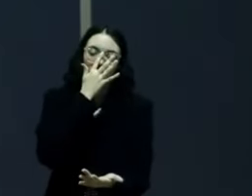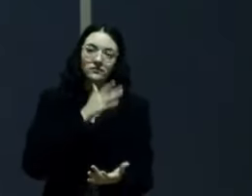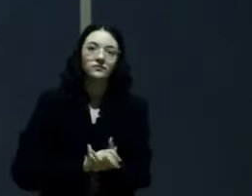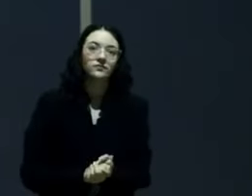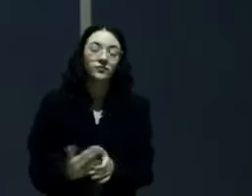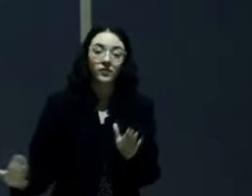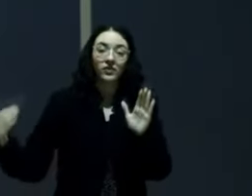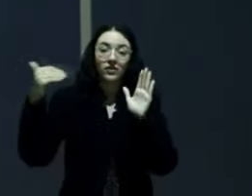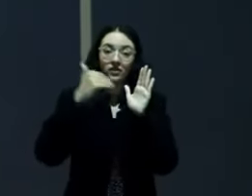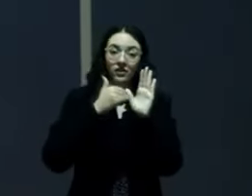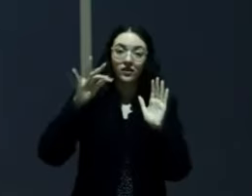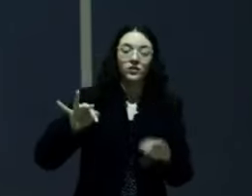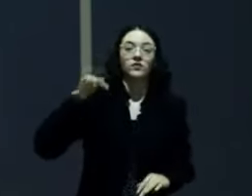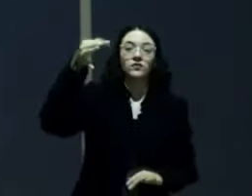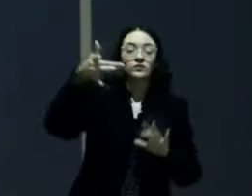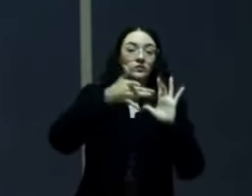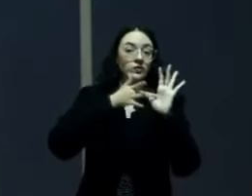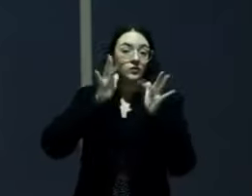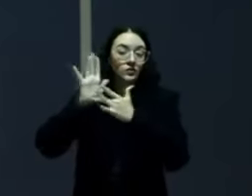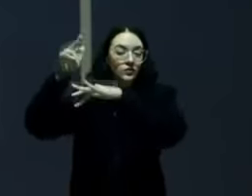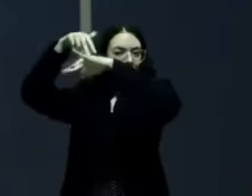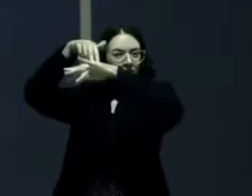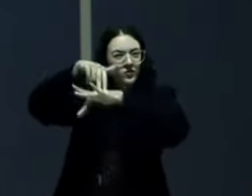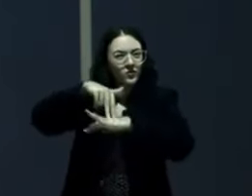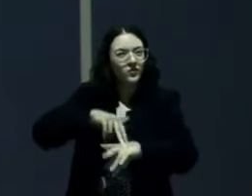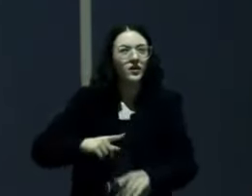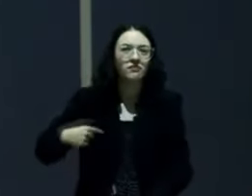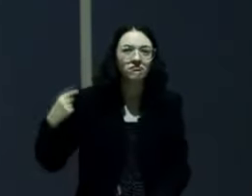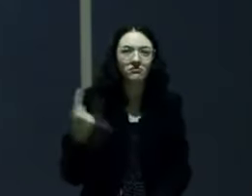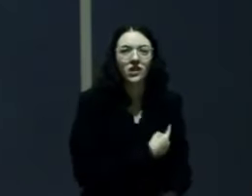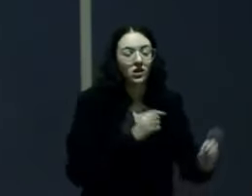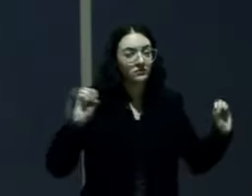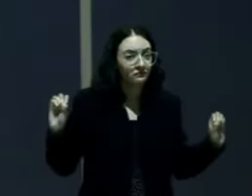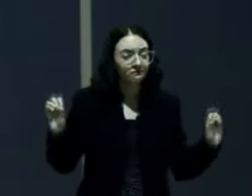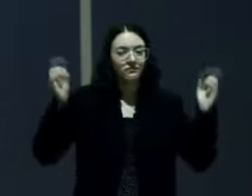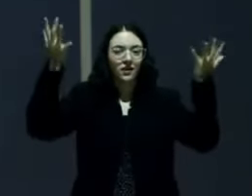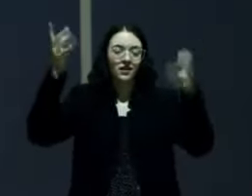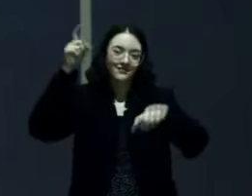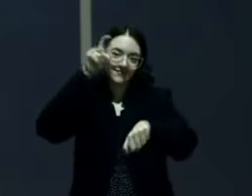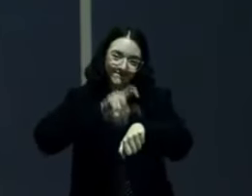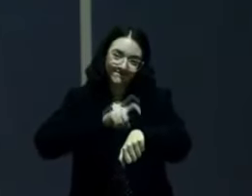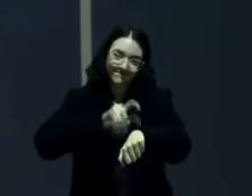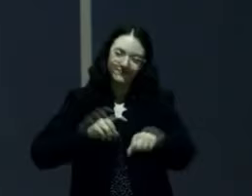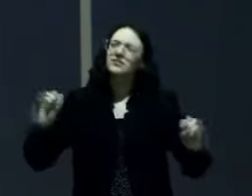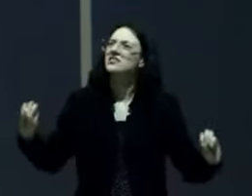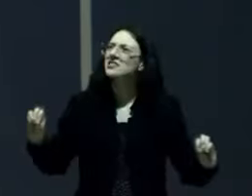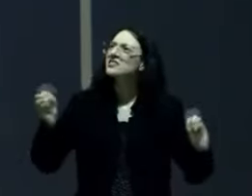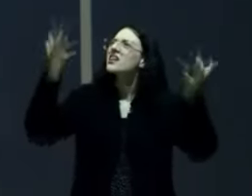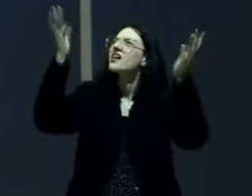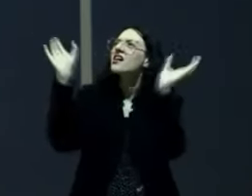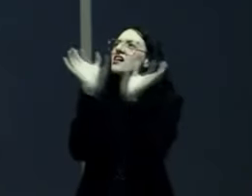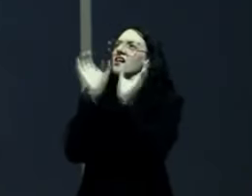Até que Ele venha, nós vamos celebrar esse momento. Nós vamos repetir